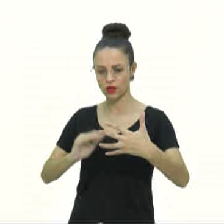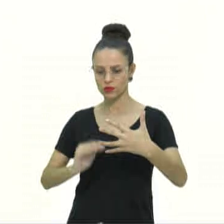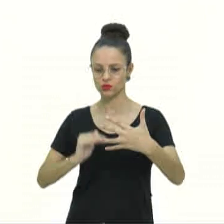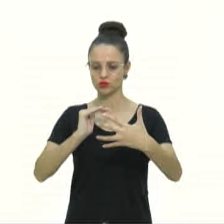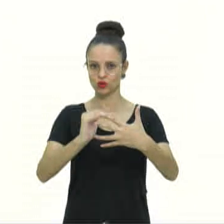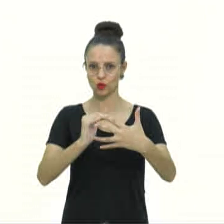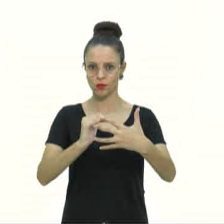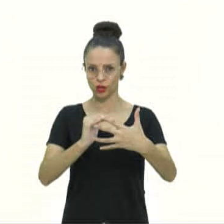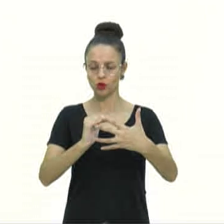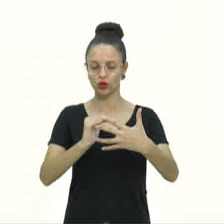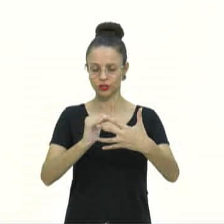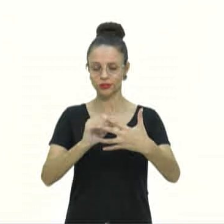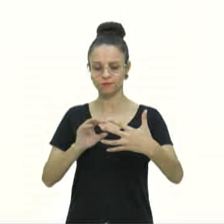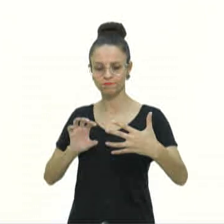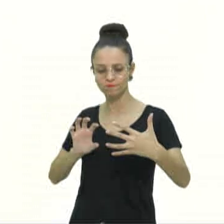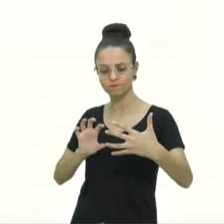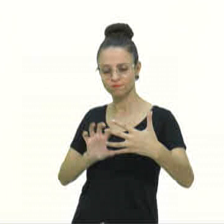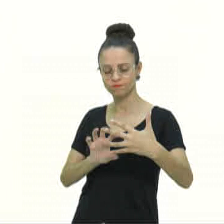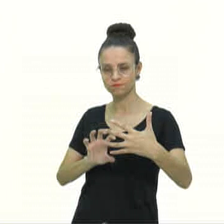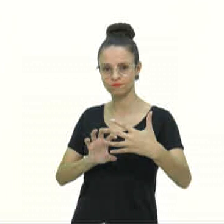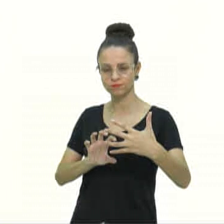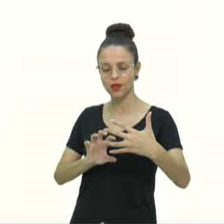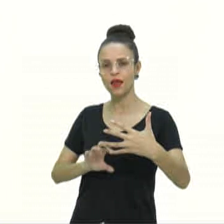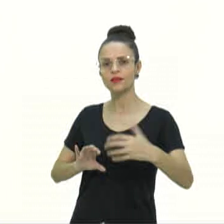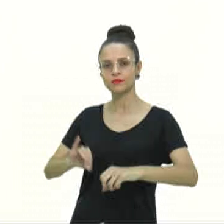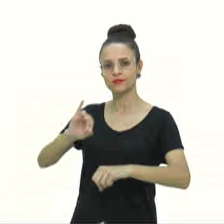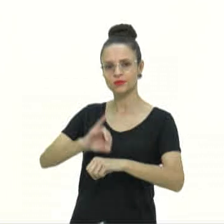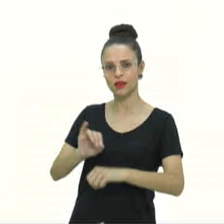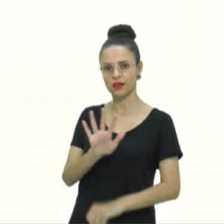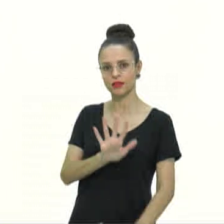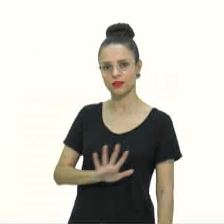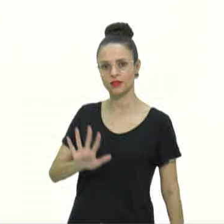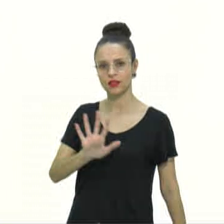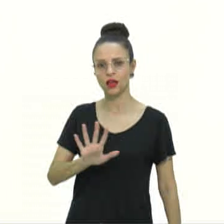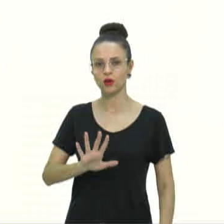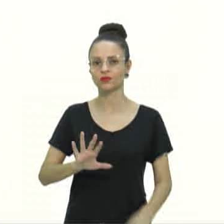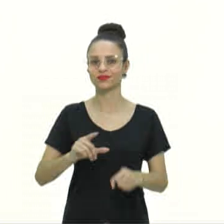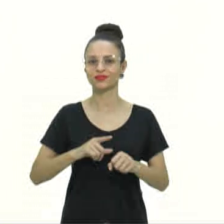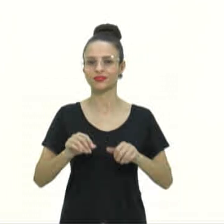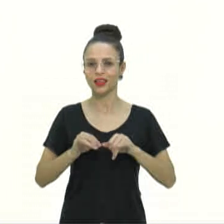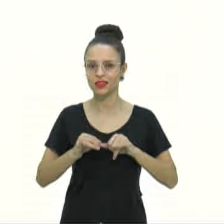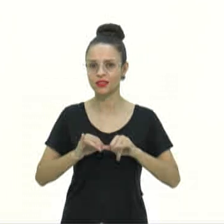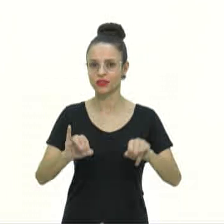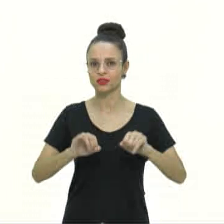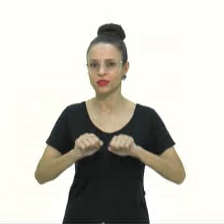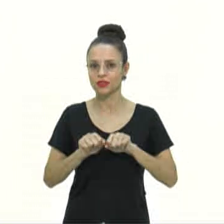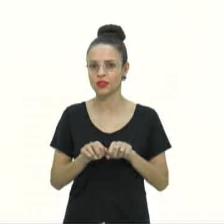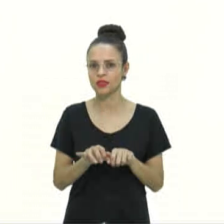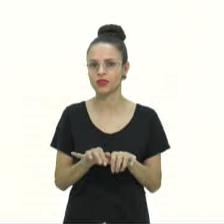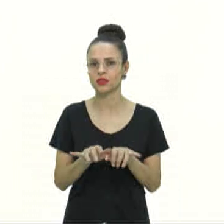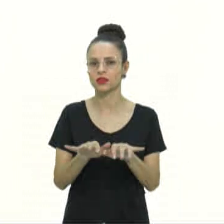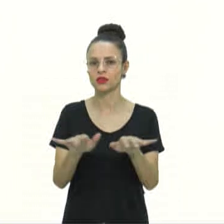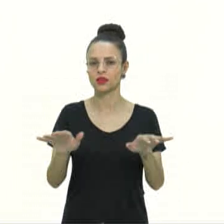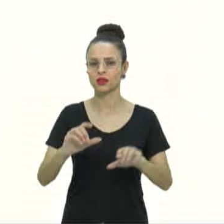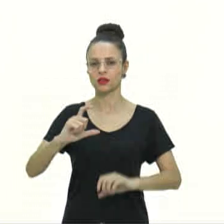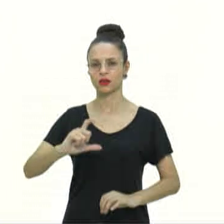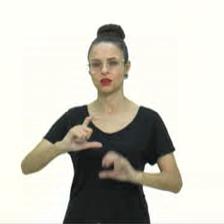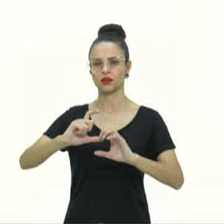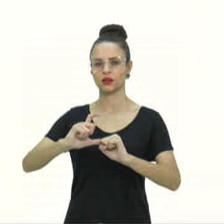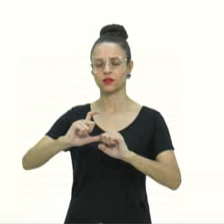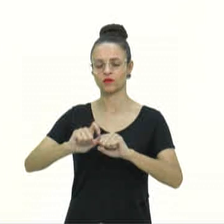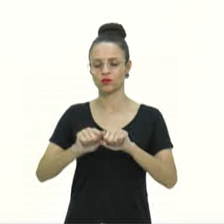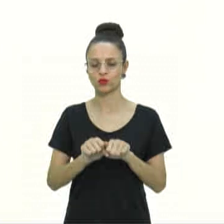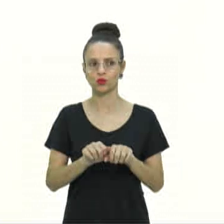superiores. A sua inserção é no tendão central e a sua inervação, que é o nervo frênico, né, entre a C3 e